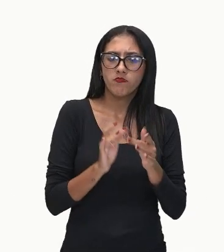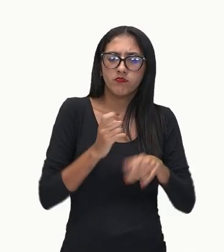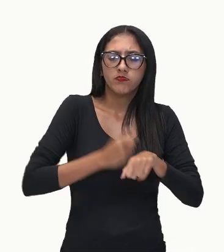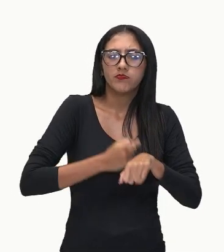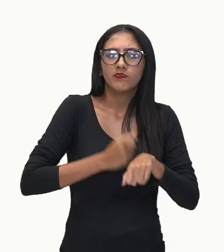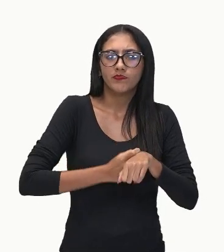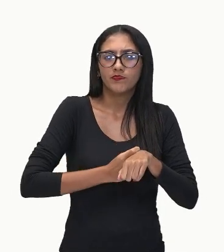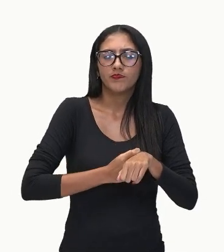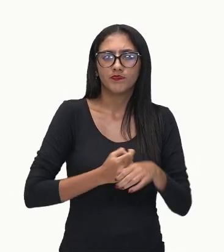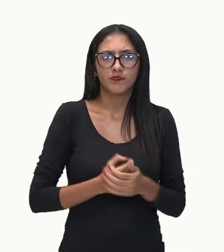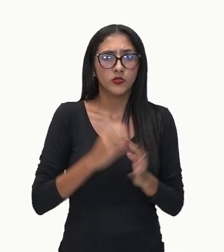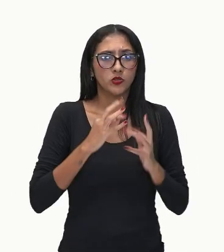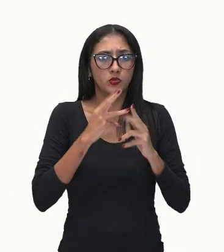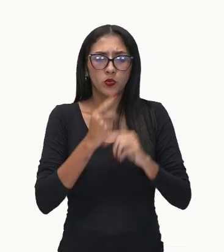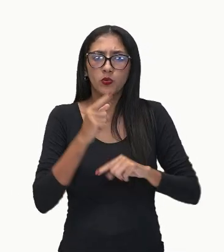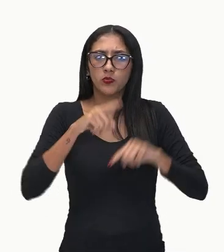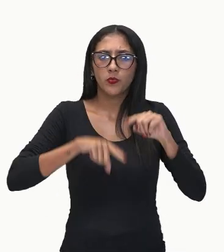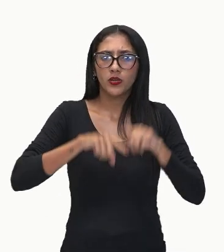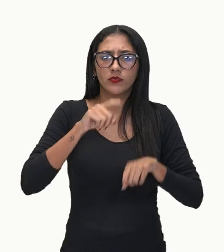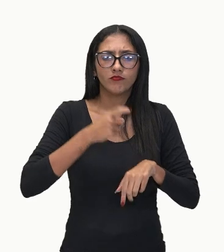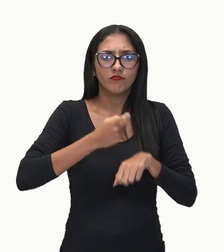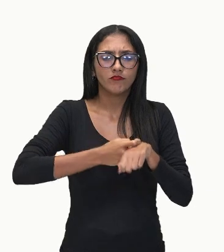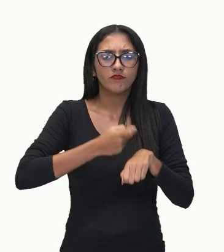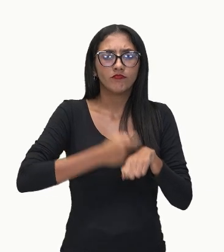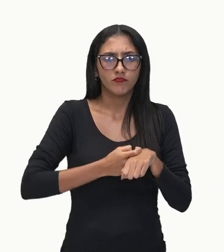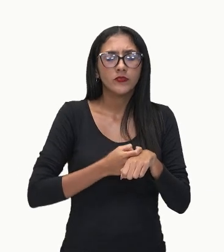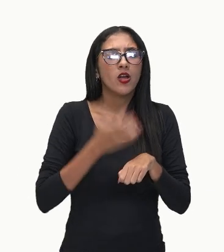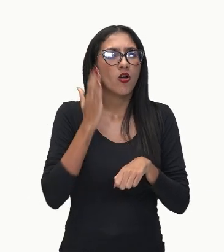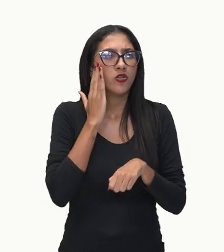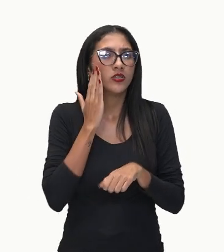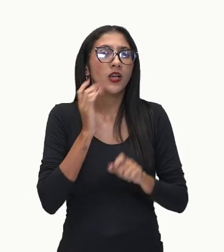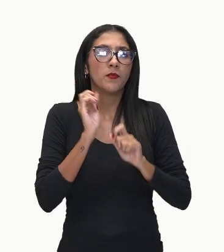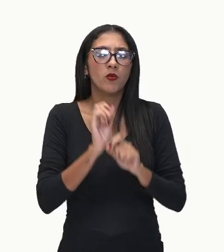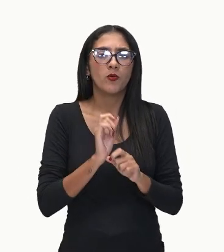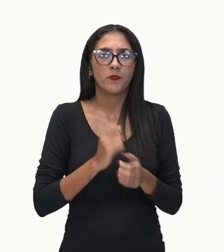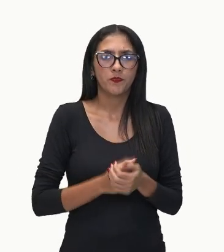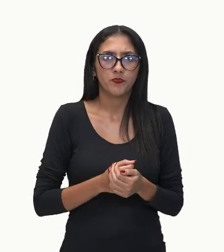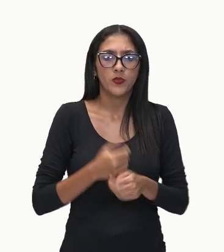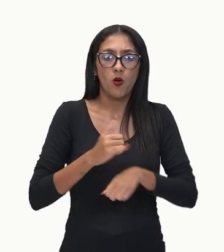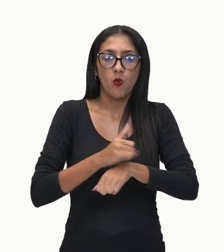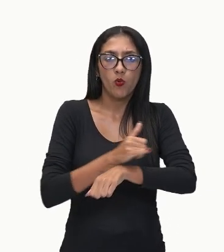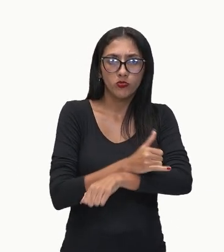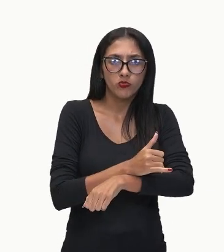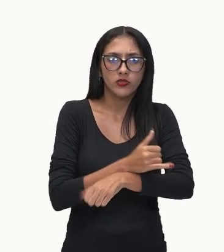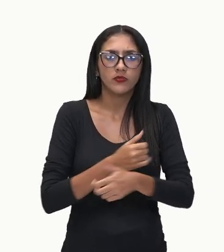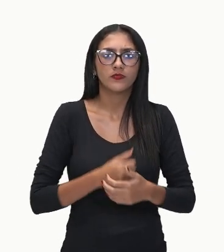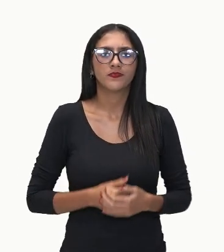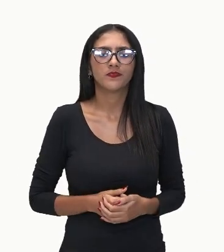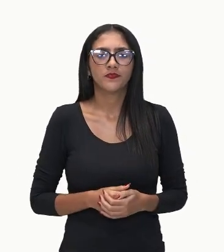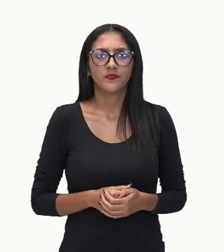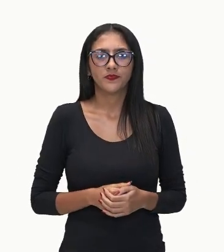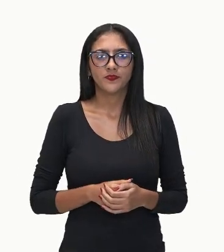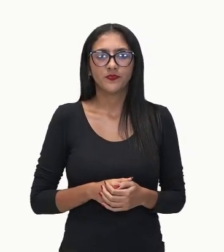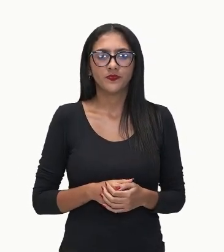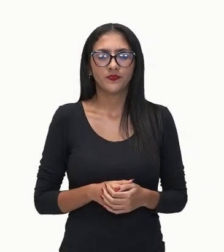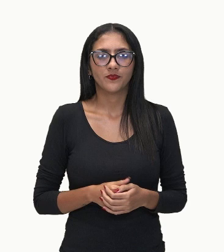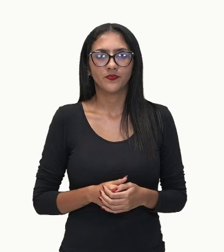Então, todo glicerídeo sólido, eu já sei que é uma gordura, ok? E aí,